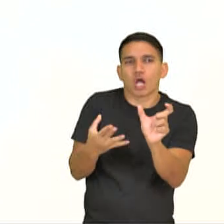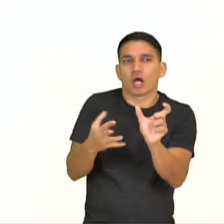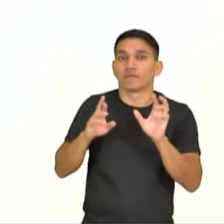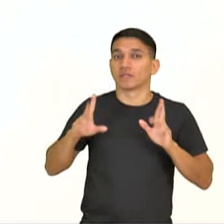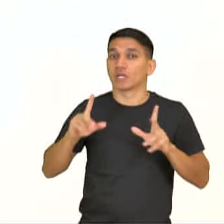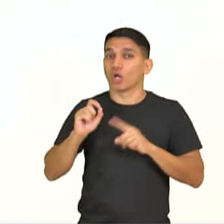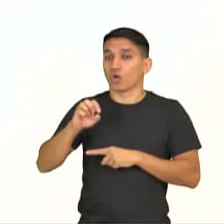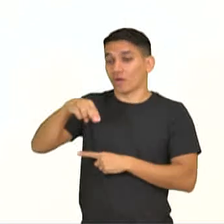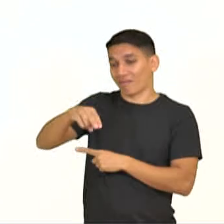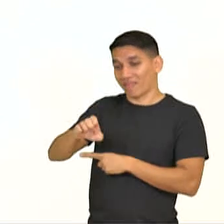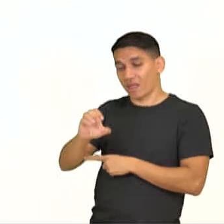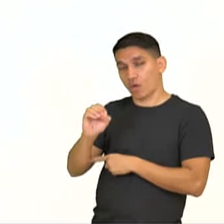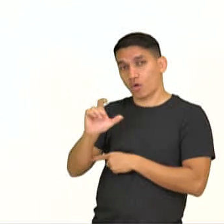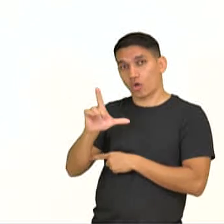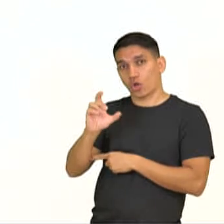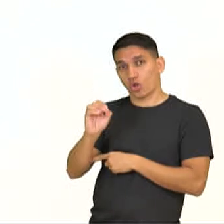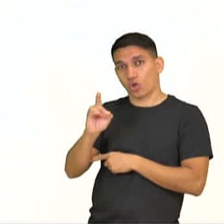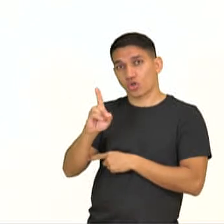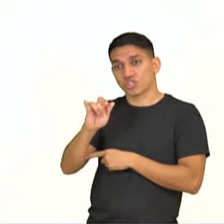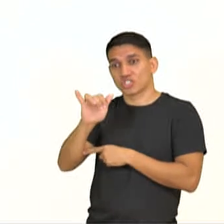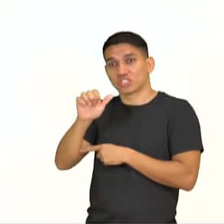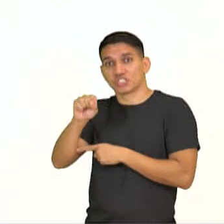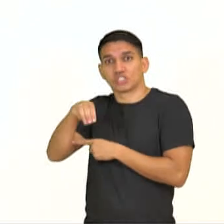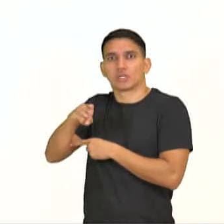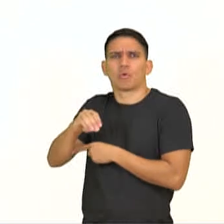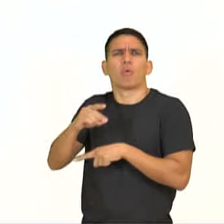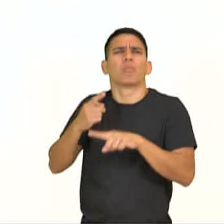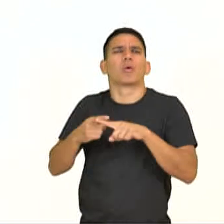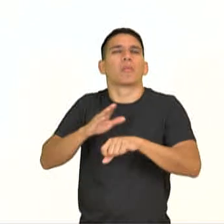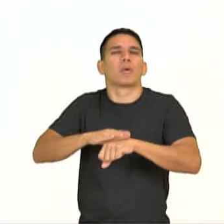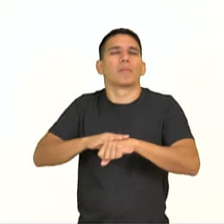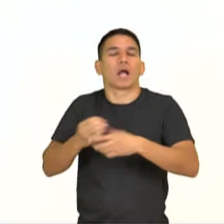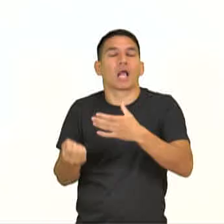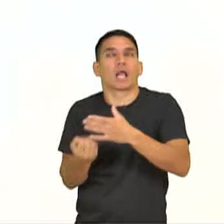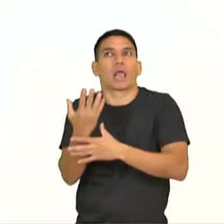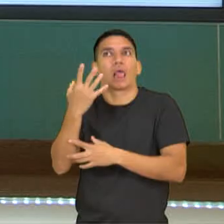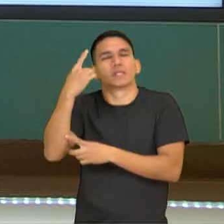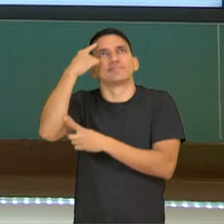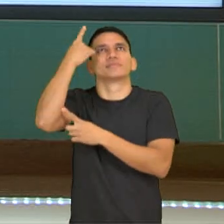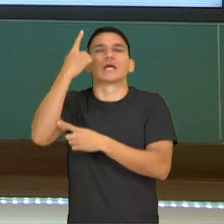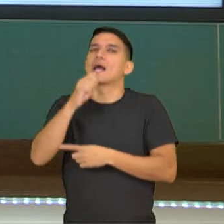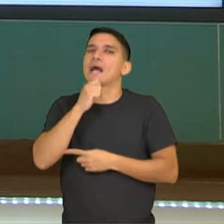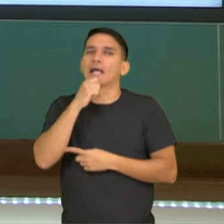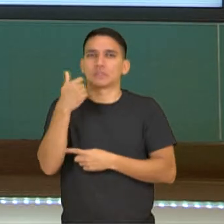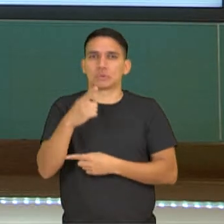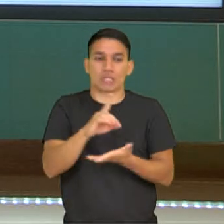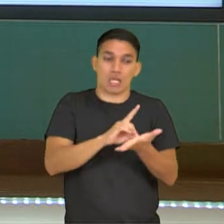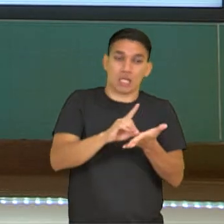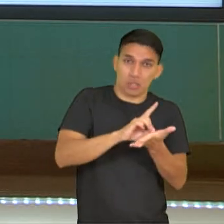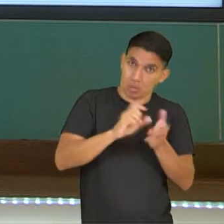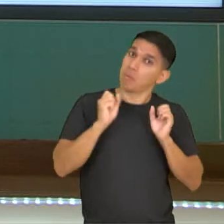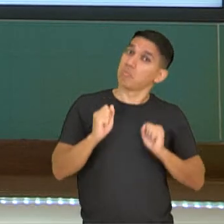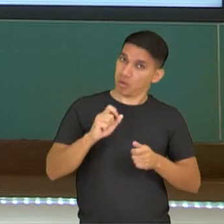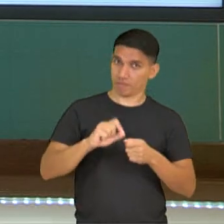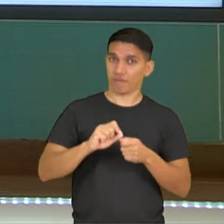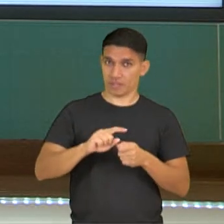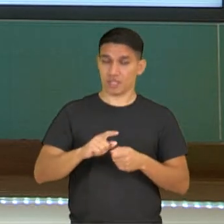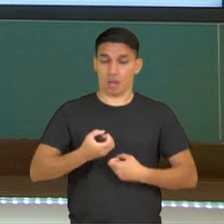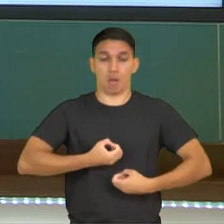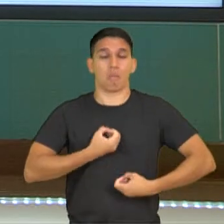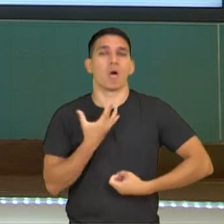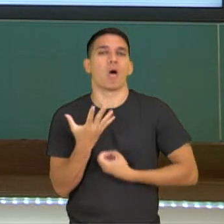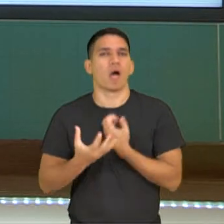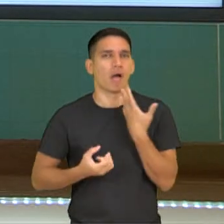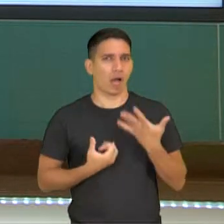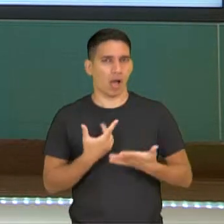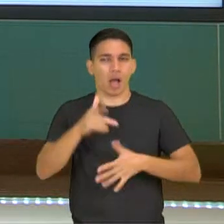neologismos, né? Que quando eu crio uma palavra nova, uma palavra que ainda não está dicionarizada, e é possível fazer isso, os poetas, aí, o